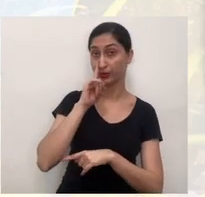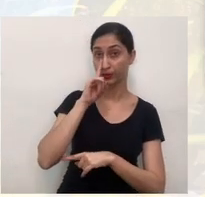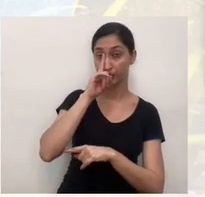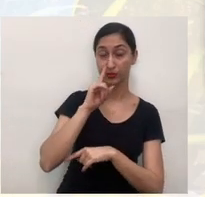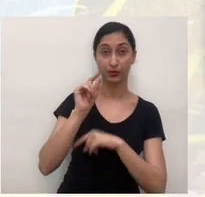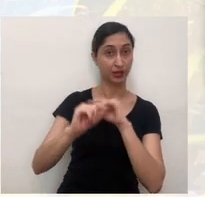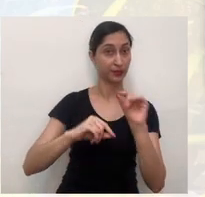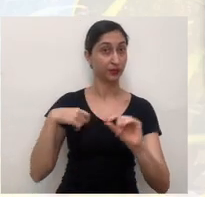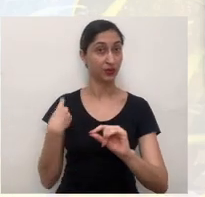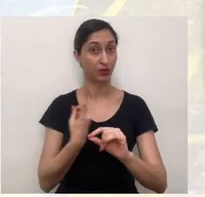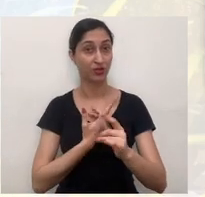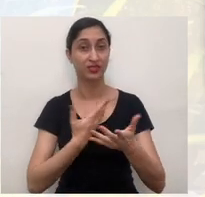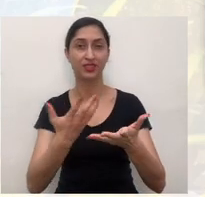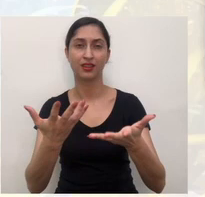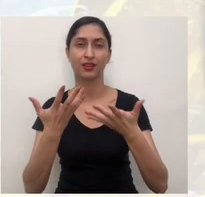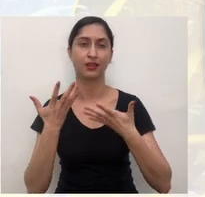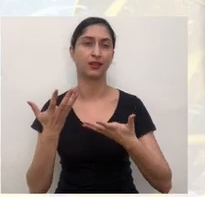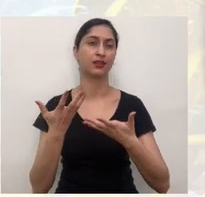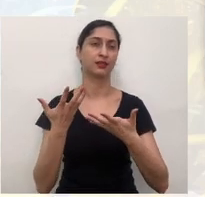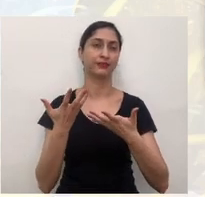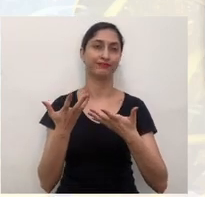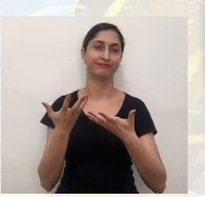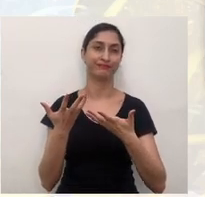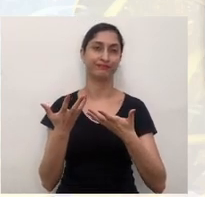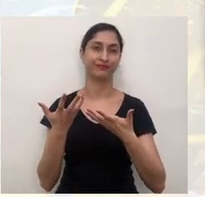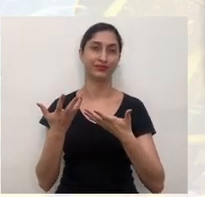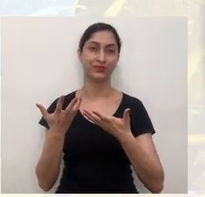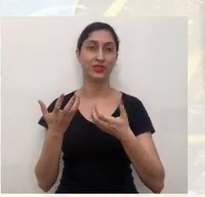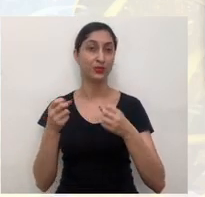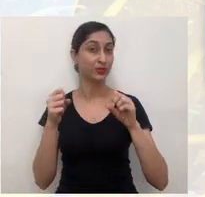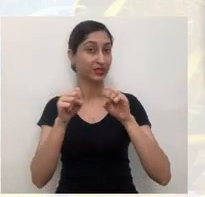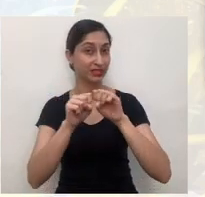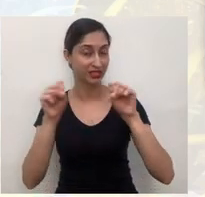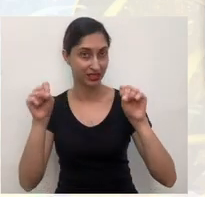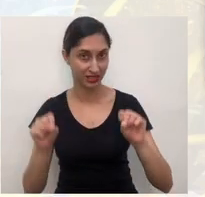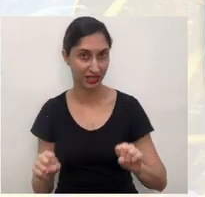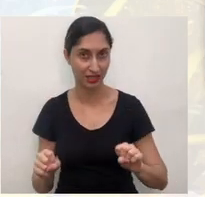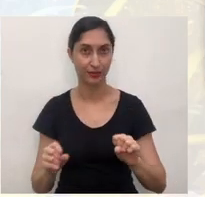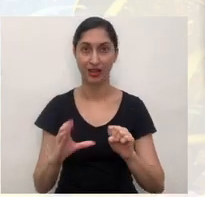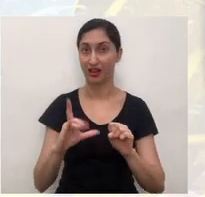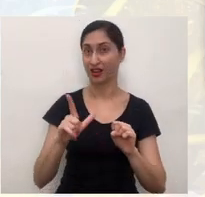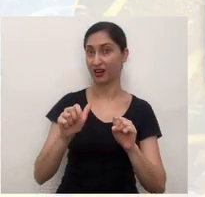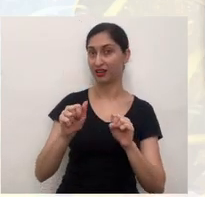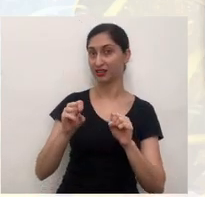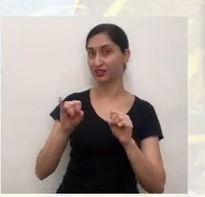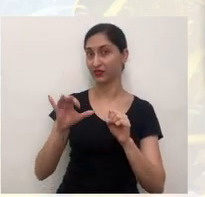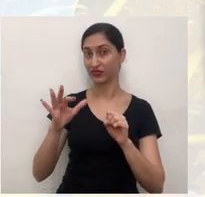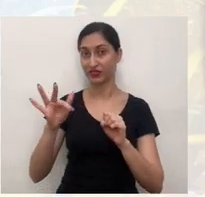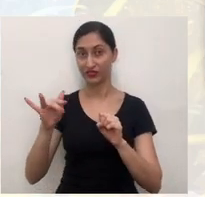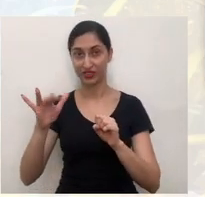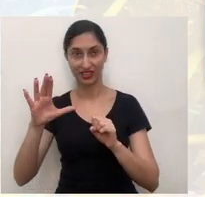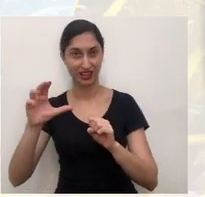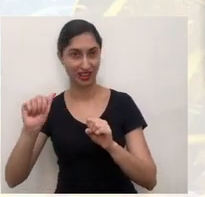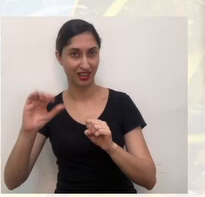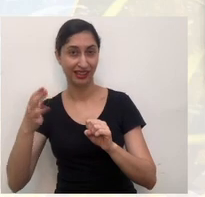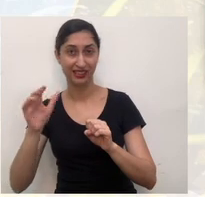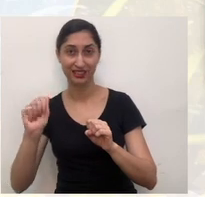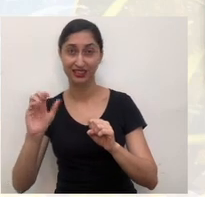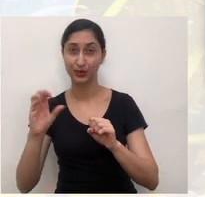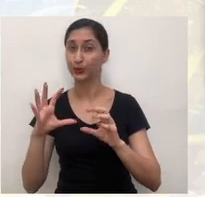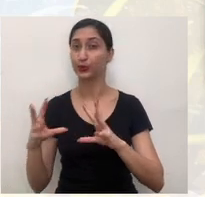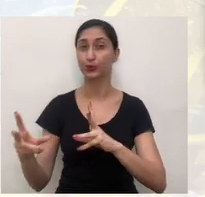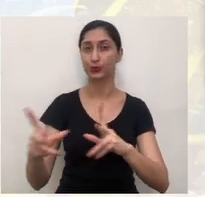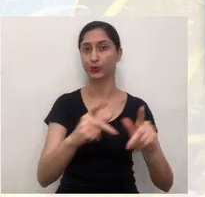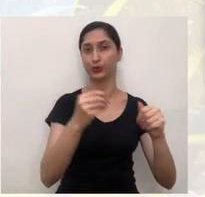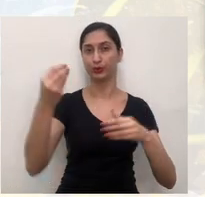gente querer encaixar num sistema de classificação tudo que aparece, porque não existe um sistema